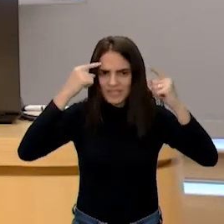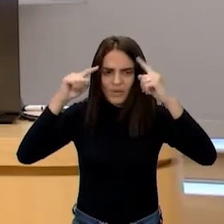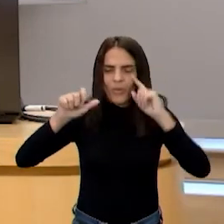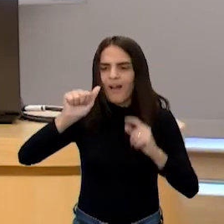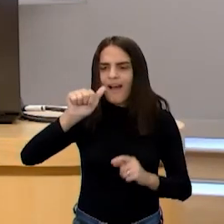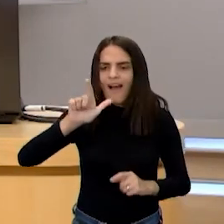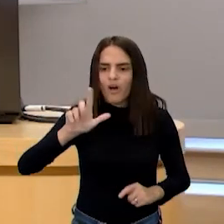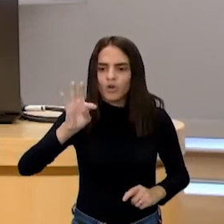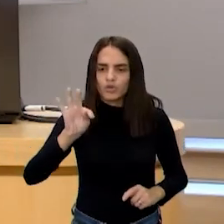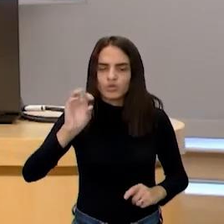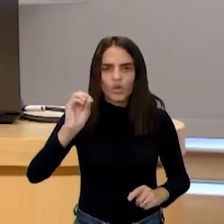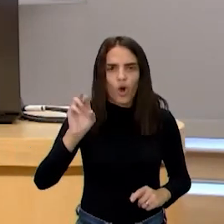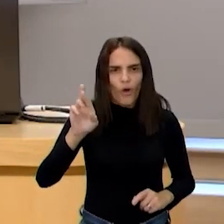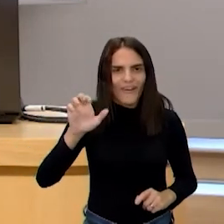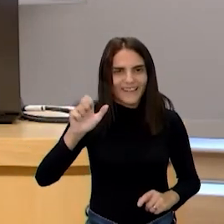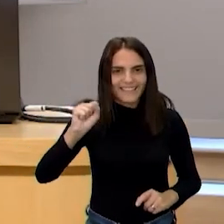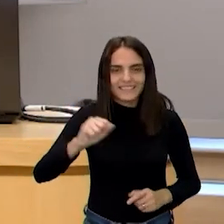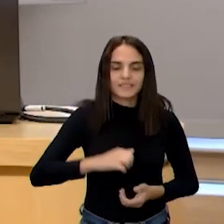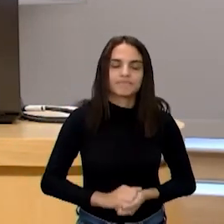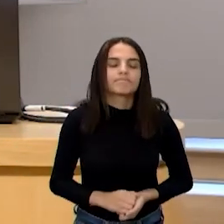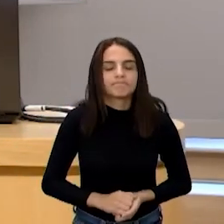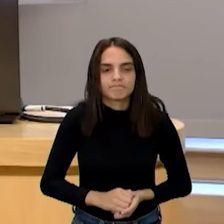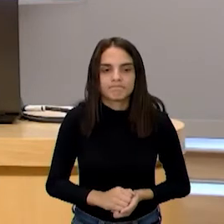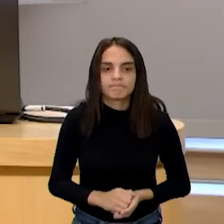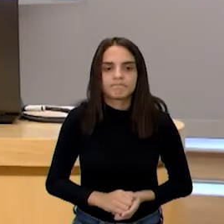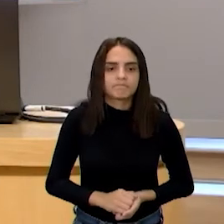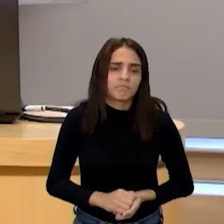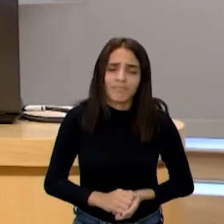também, de fazer as propagandas. Então, quer dizer, cada